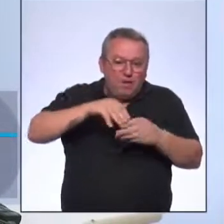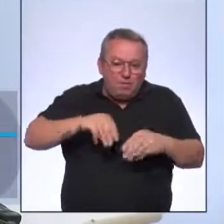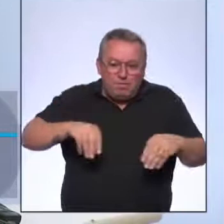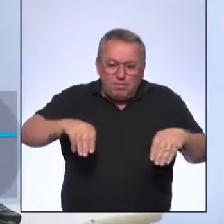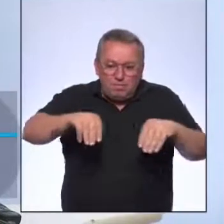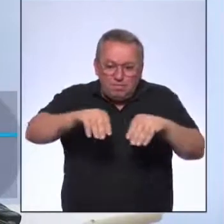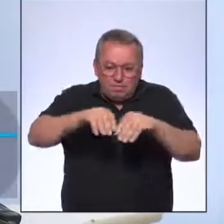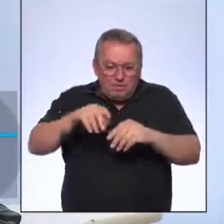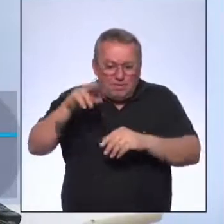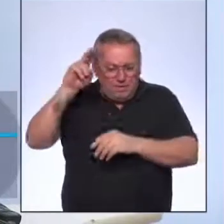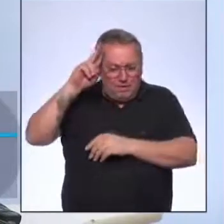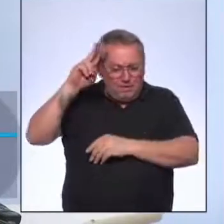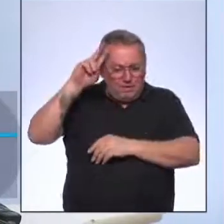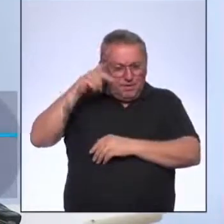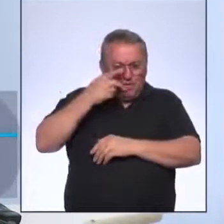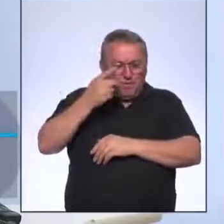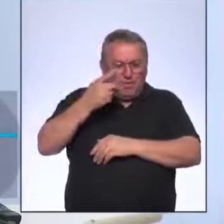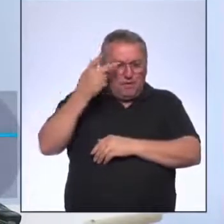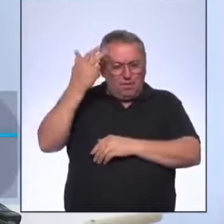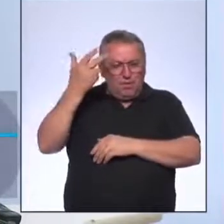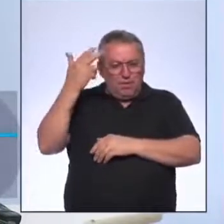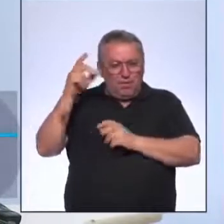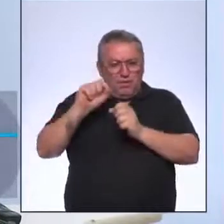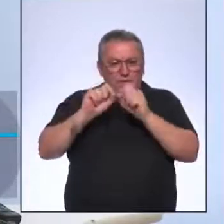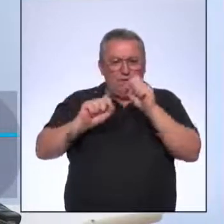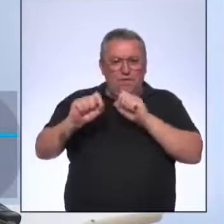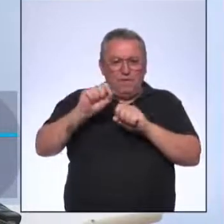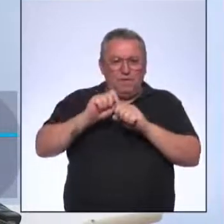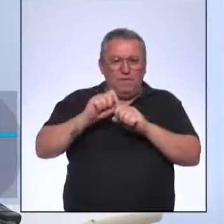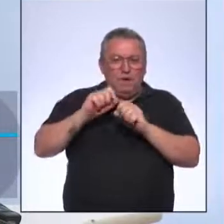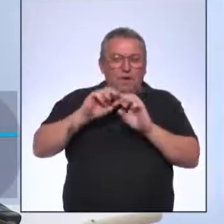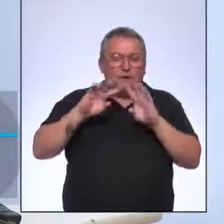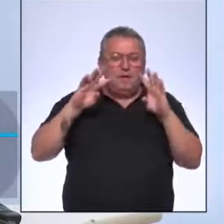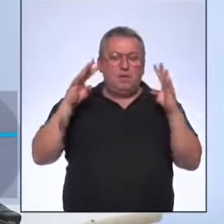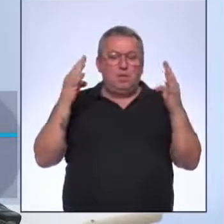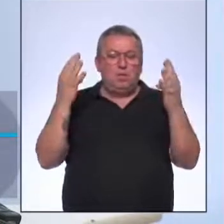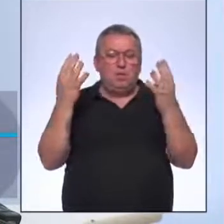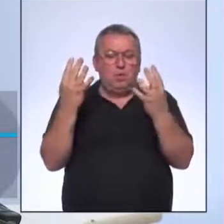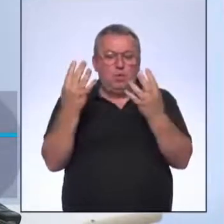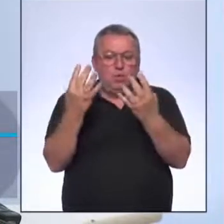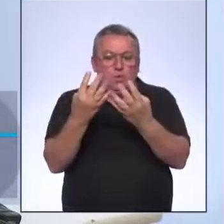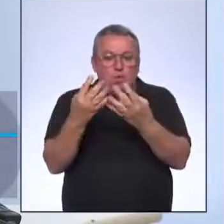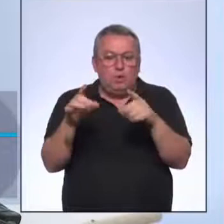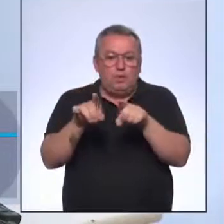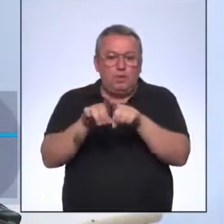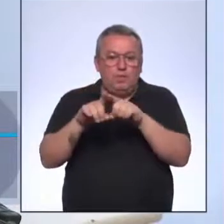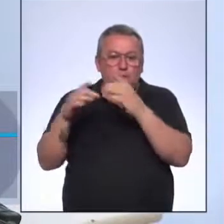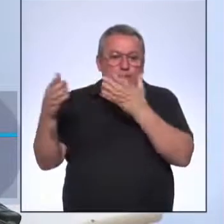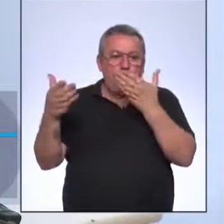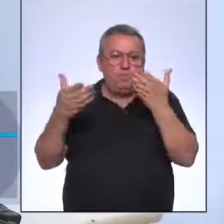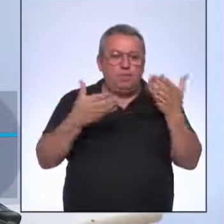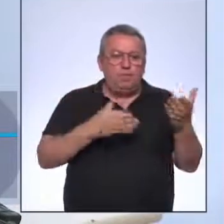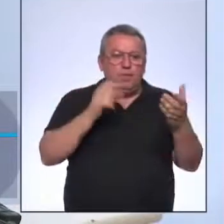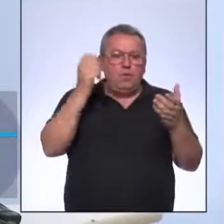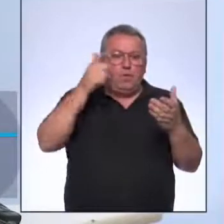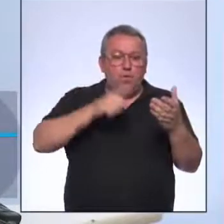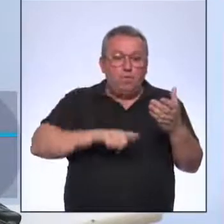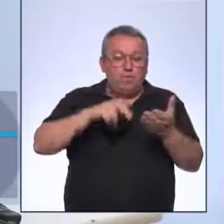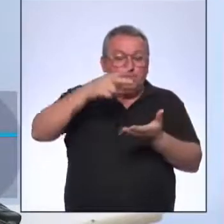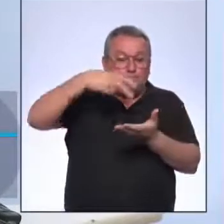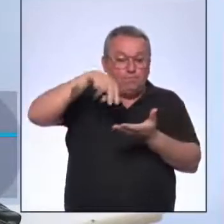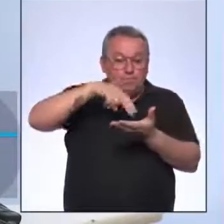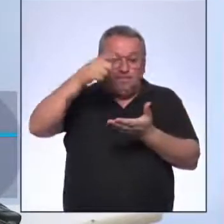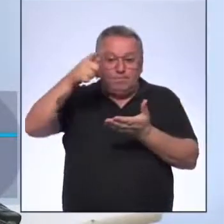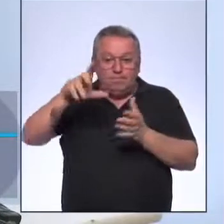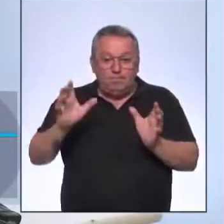tá? Lembra que eu comentei com vocês que geralmente a dança indígena ela é circular E eu trouxe para vocês uma outra dança de uma